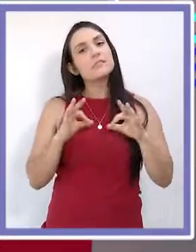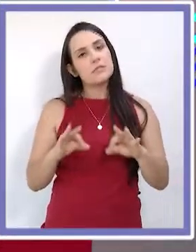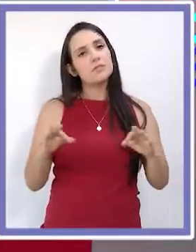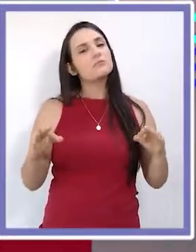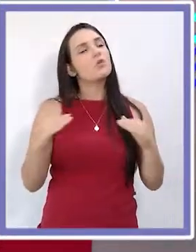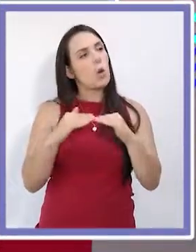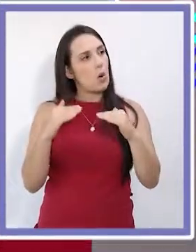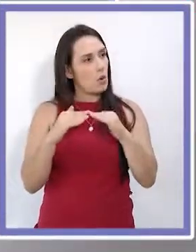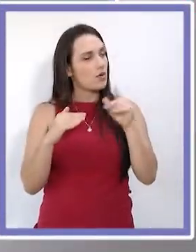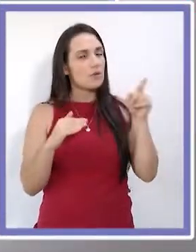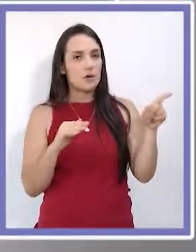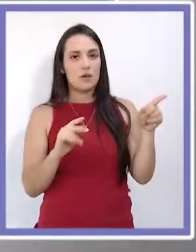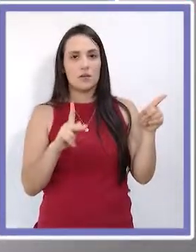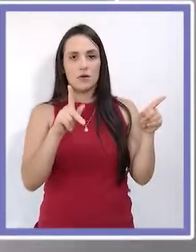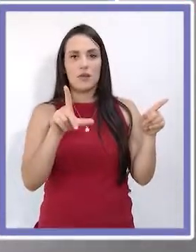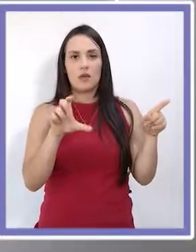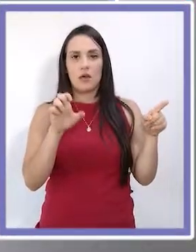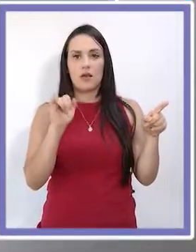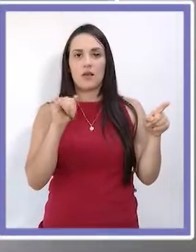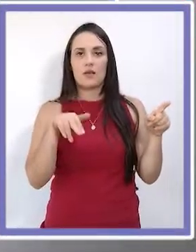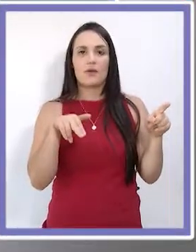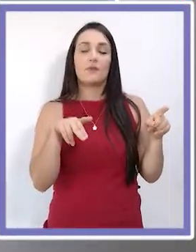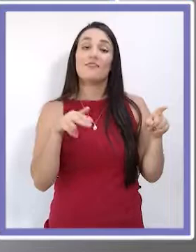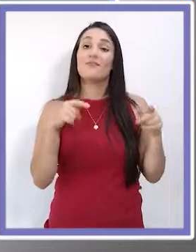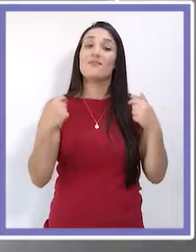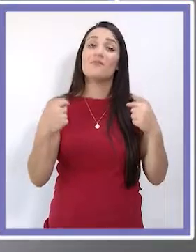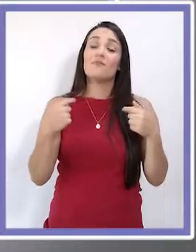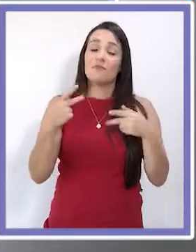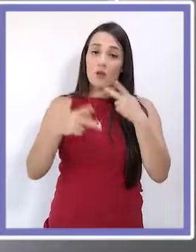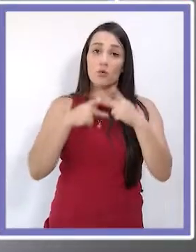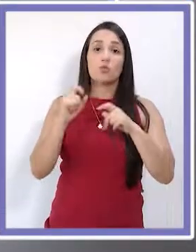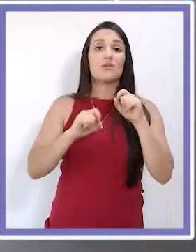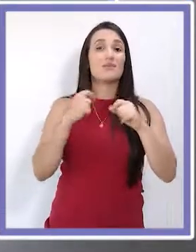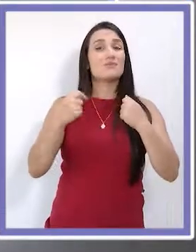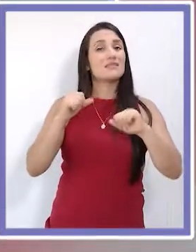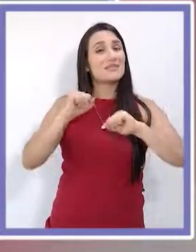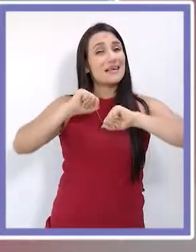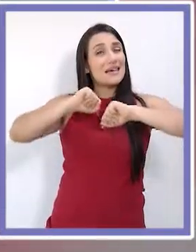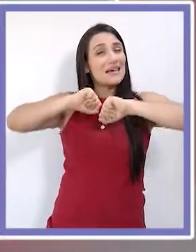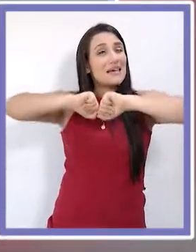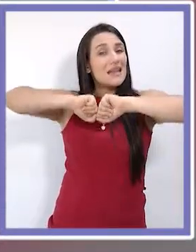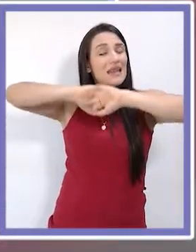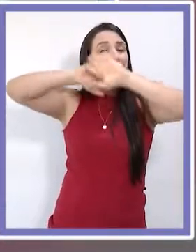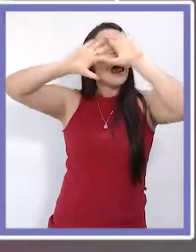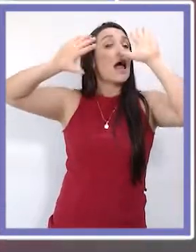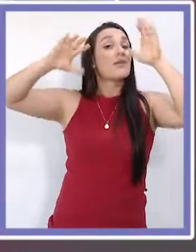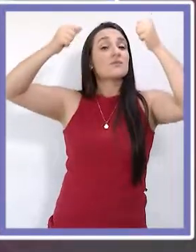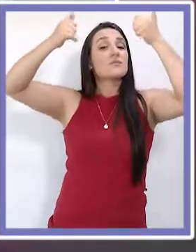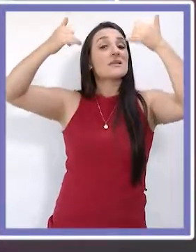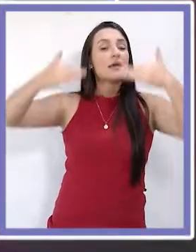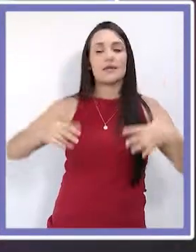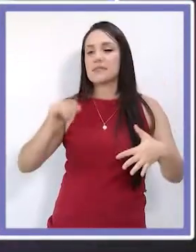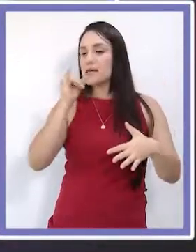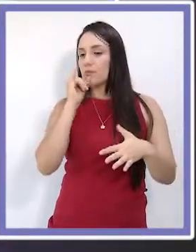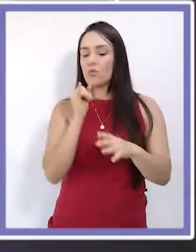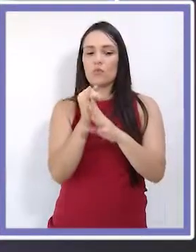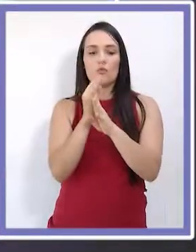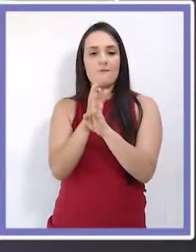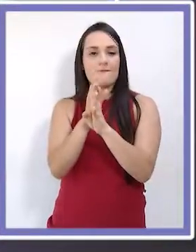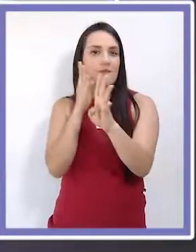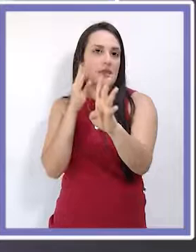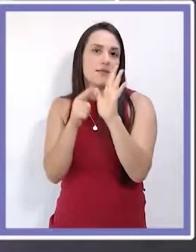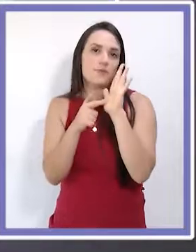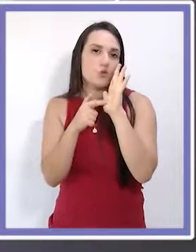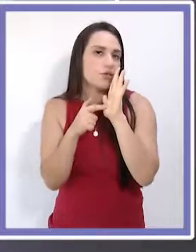bem, reforçou, né, a necessidade de se esclarecer, né, mostrando a